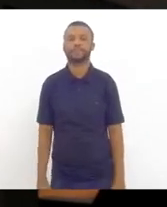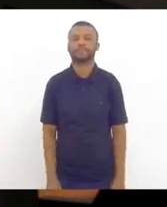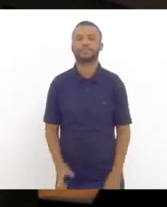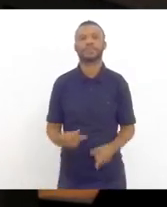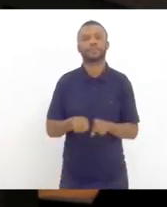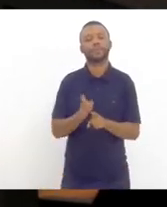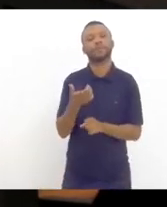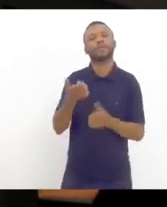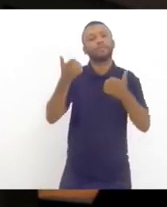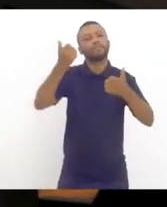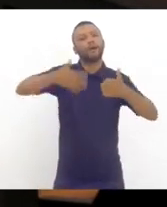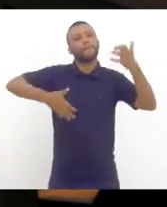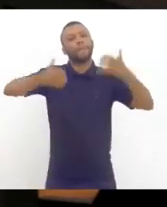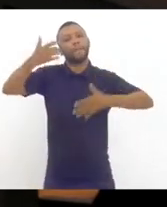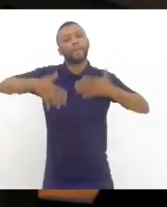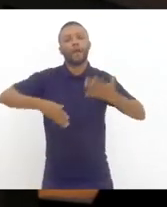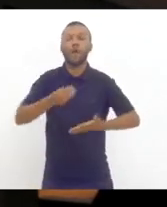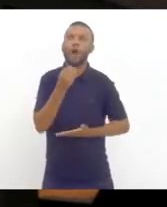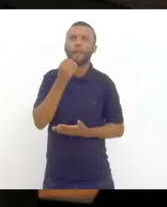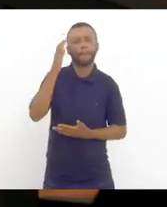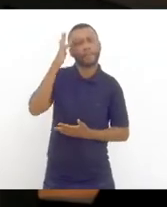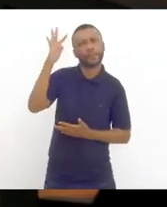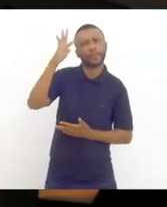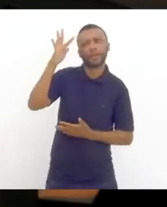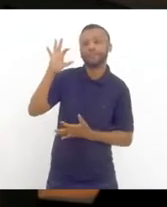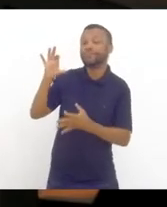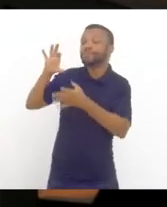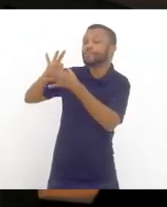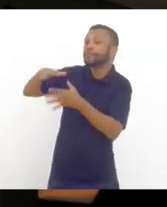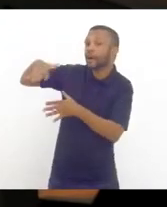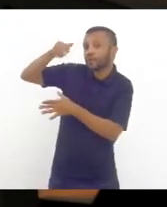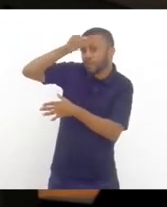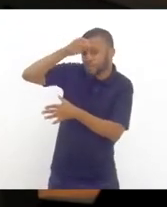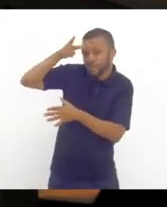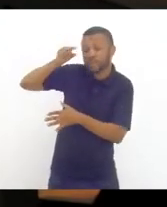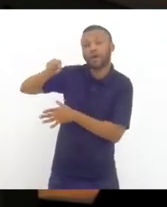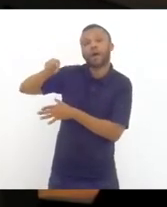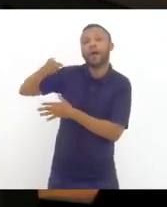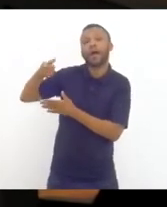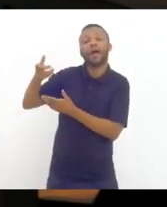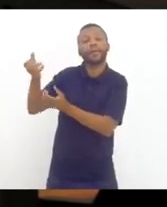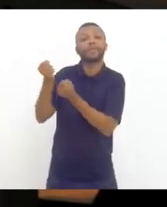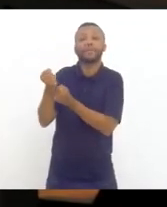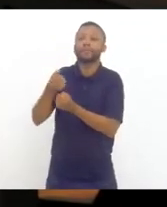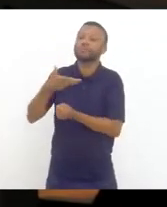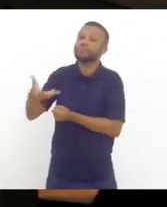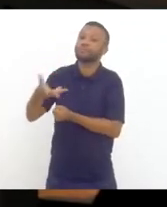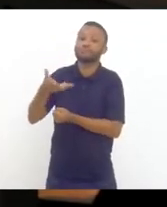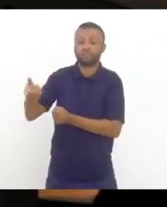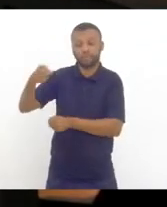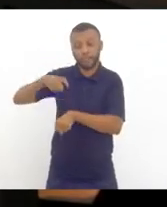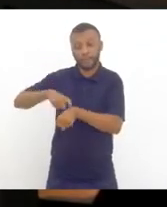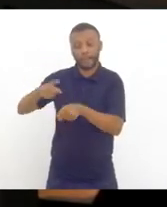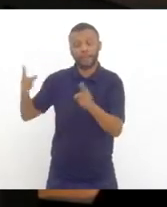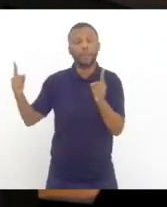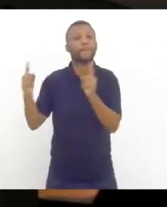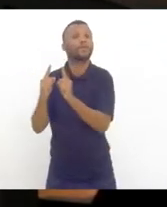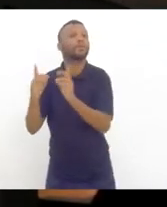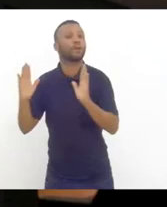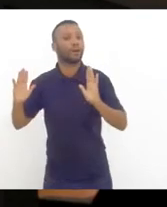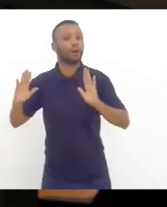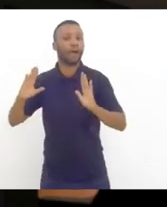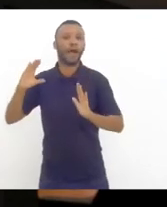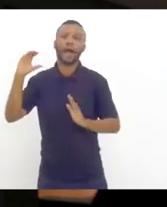e obviamente pensando com o chapéu do município, o interesse do município é receber isso o quanto antes, no menor prazo possível. É óbvio,